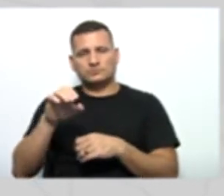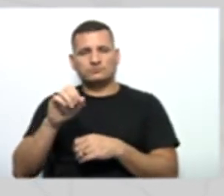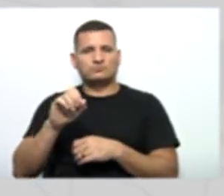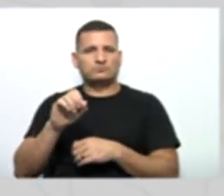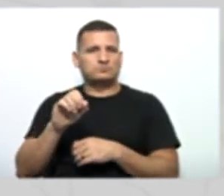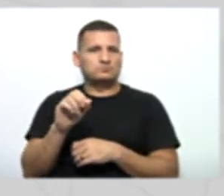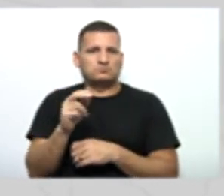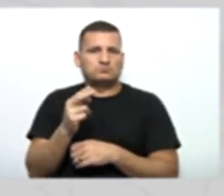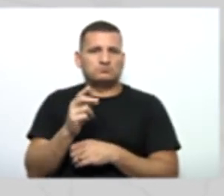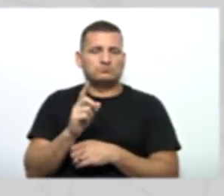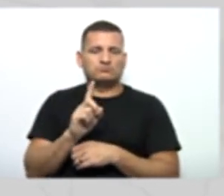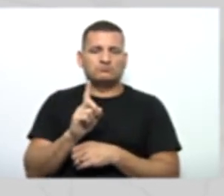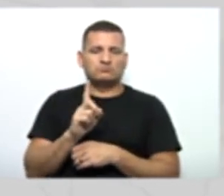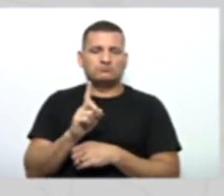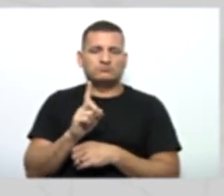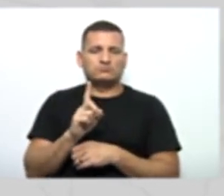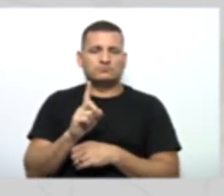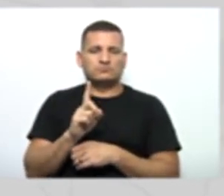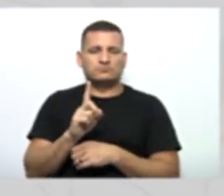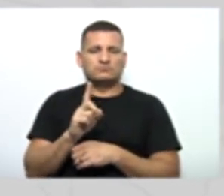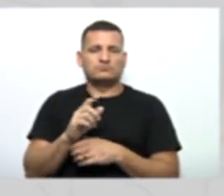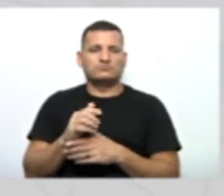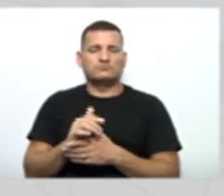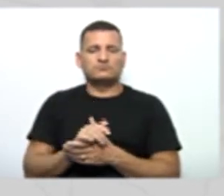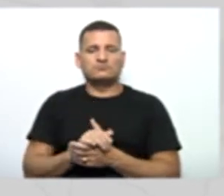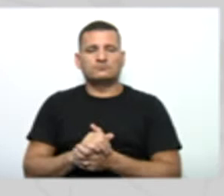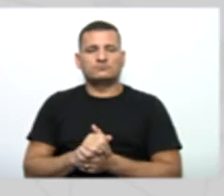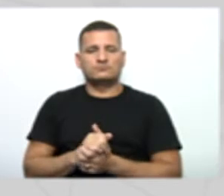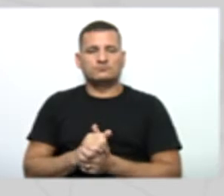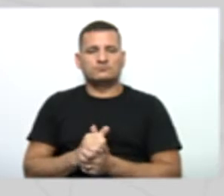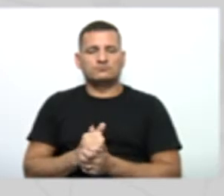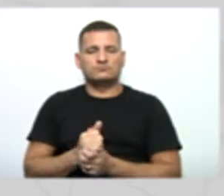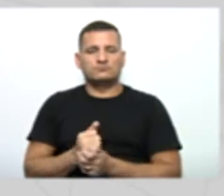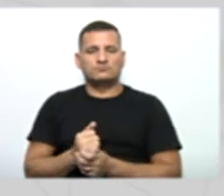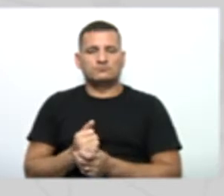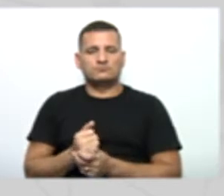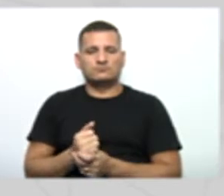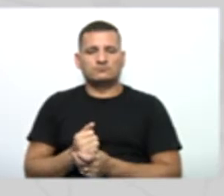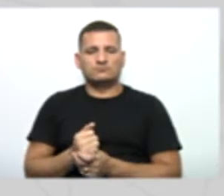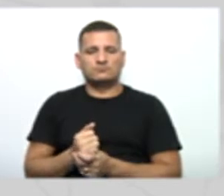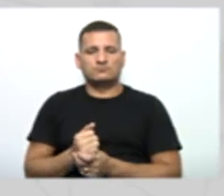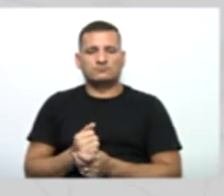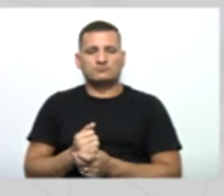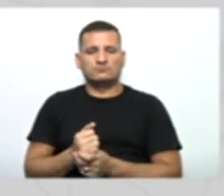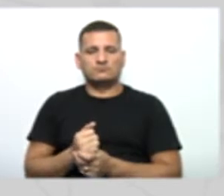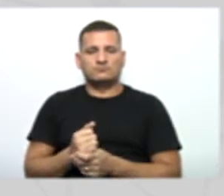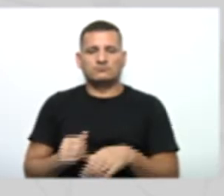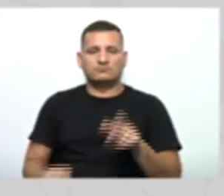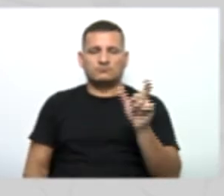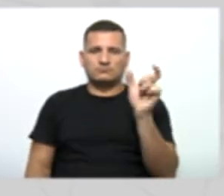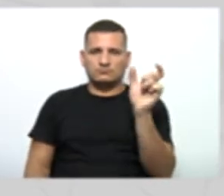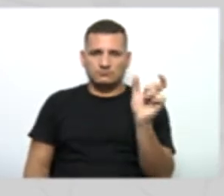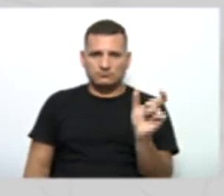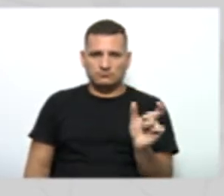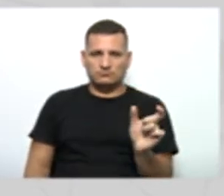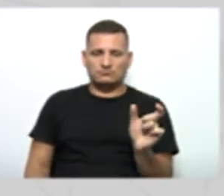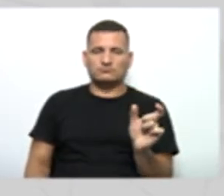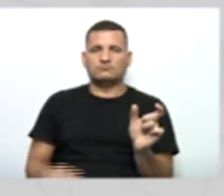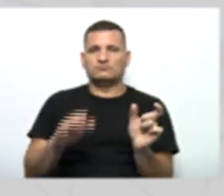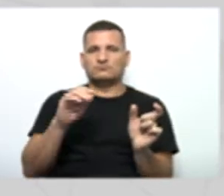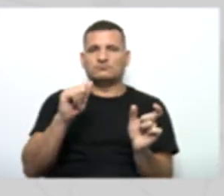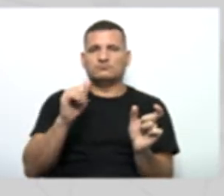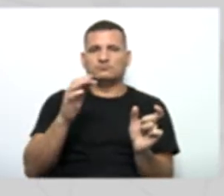losango aqui no final, dá essa informação, ok? Que tipo, essa classe aqui, ó, ela